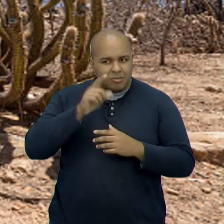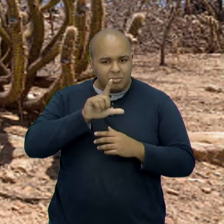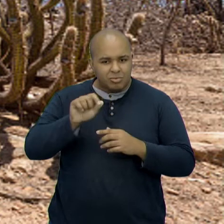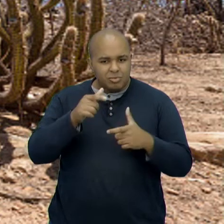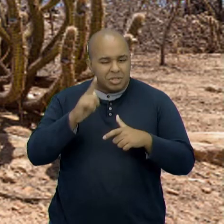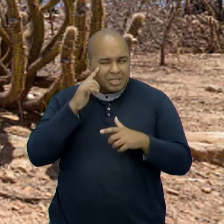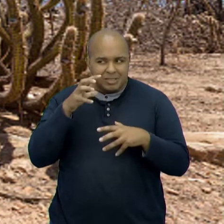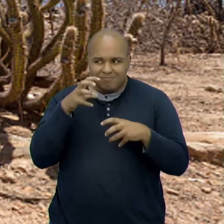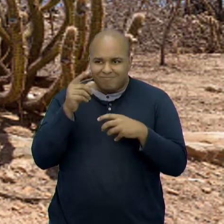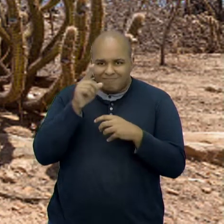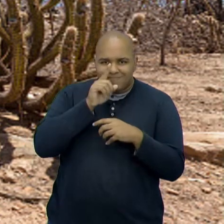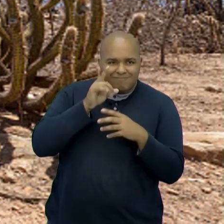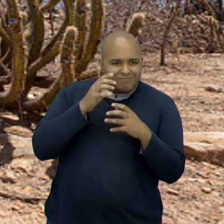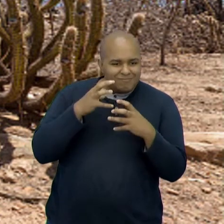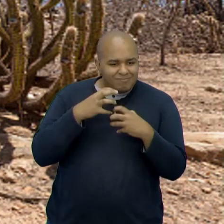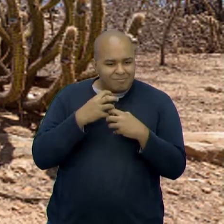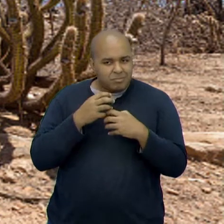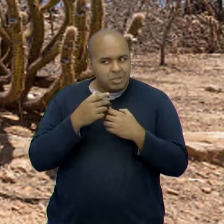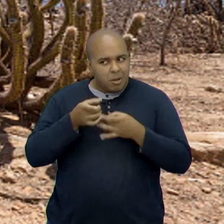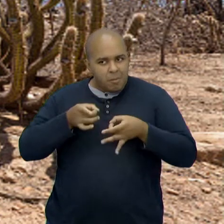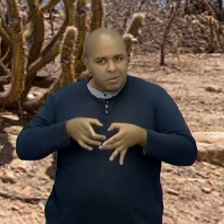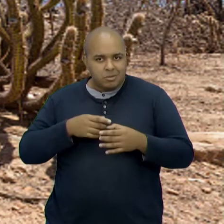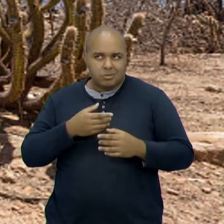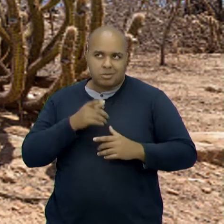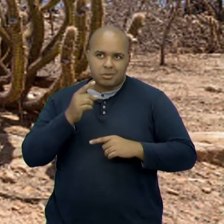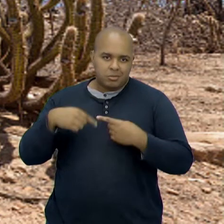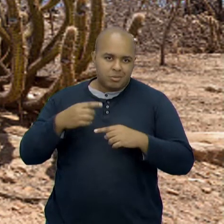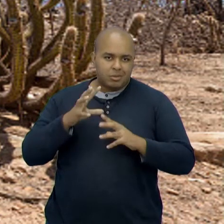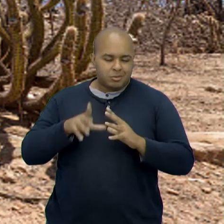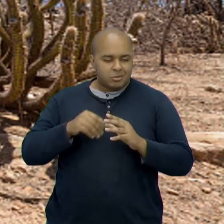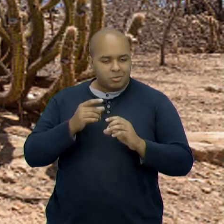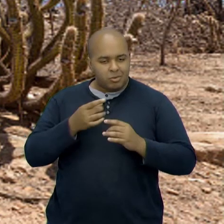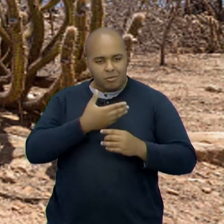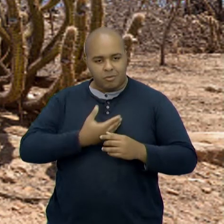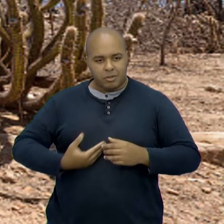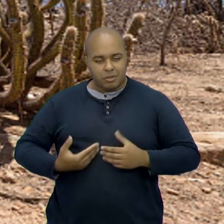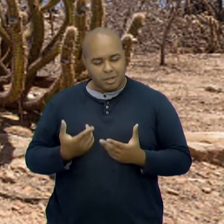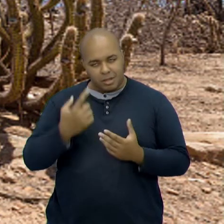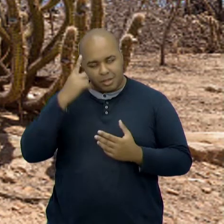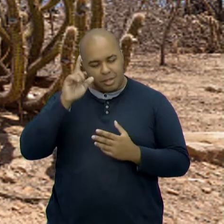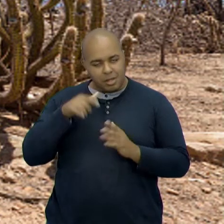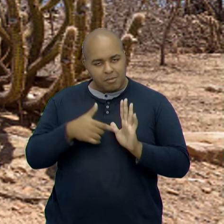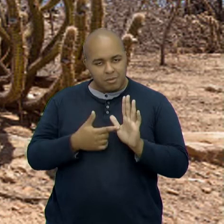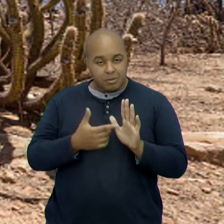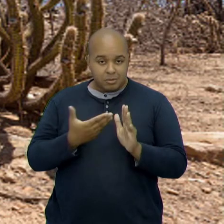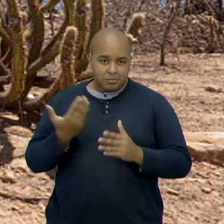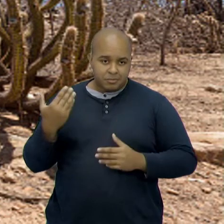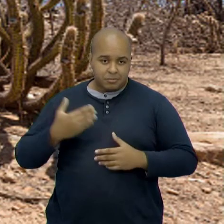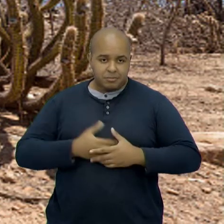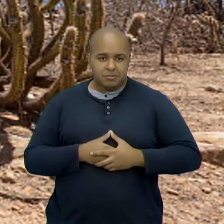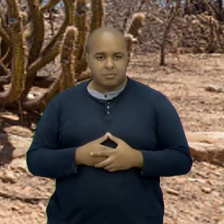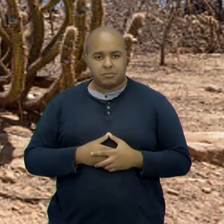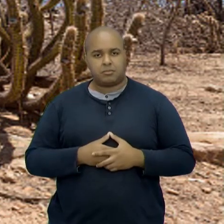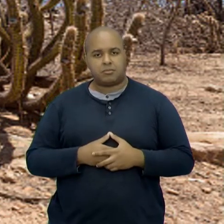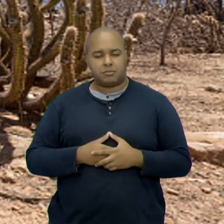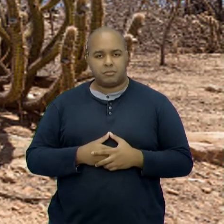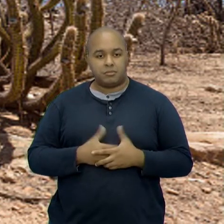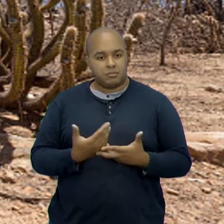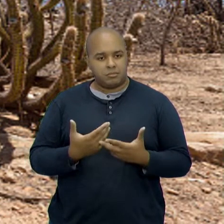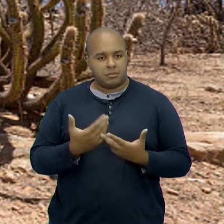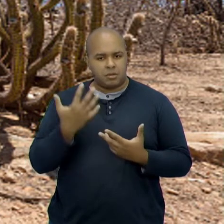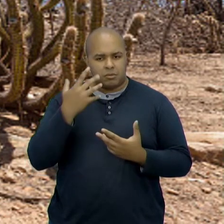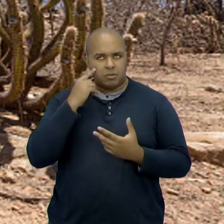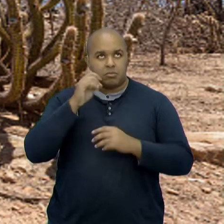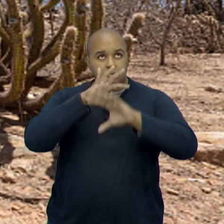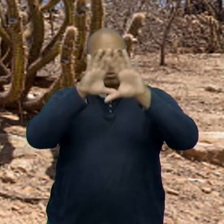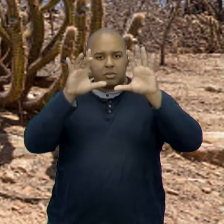que era hostil, né, e o abandono dos poderes públicos, né? Então é essa a ideia que eu quero transmitir aí, tá? A beleza